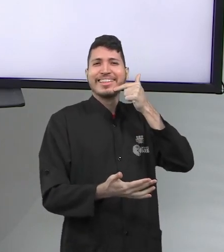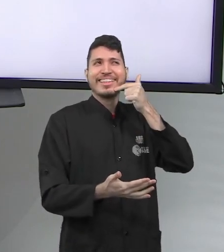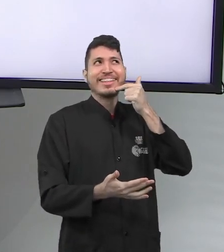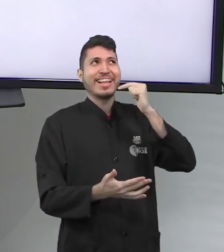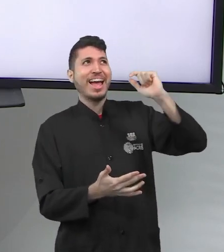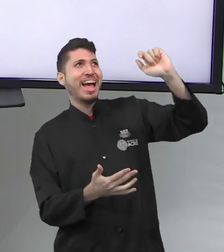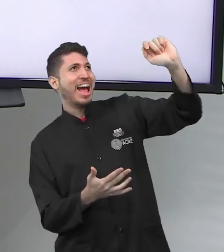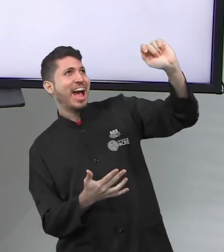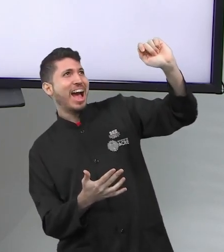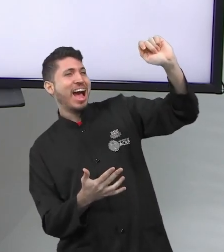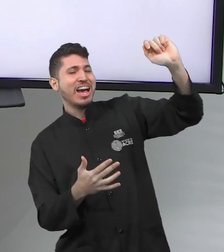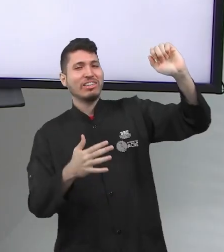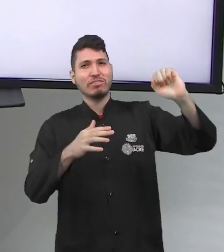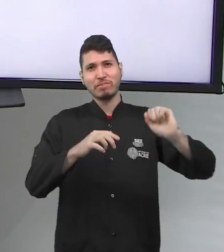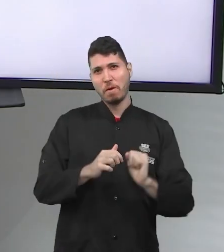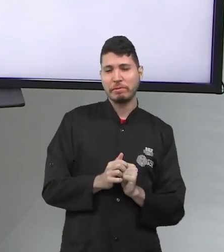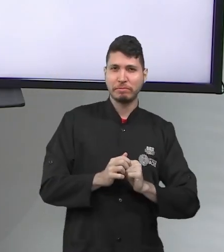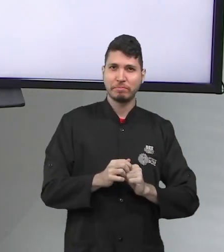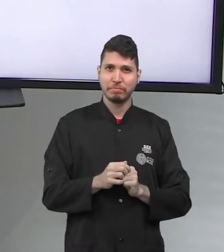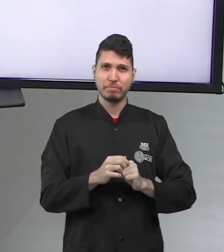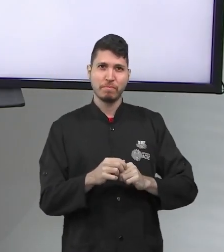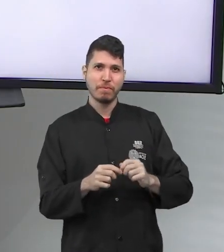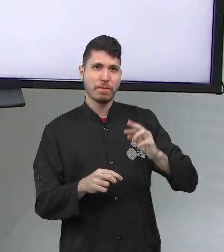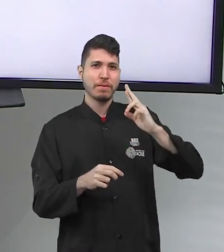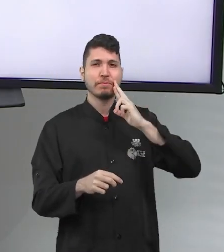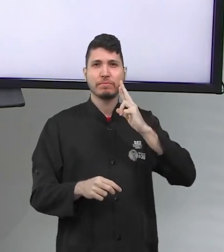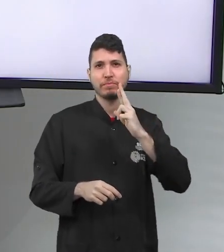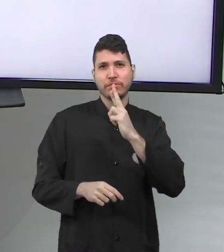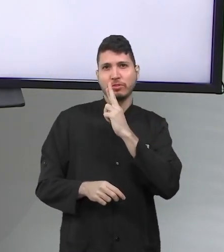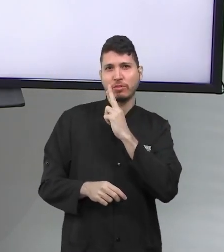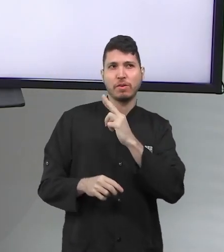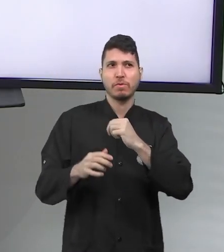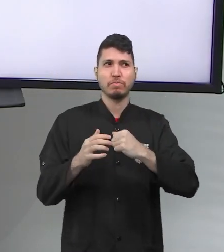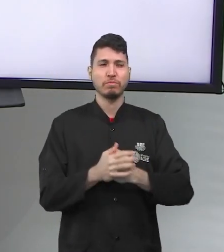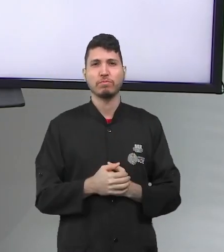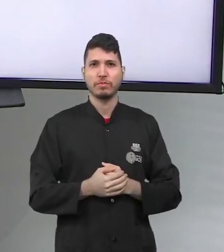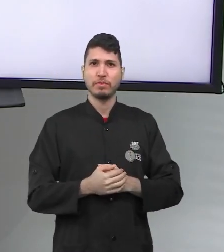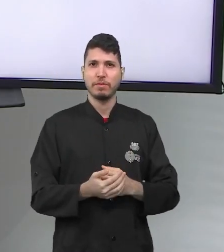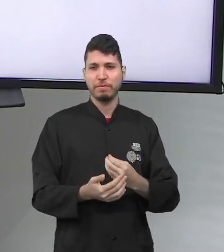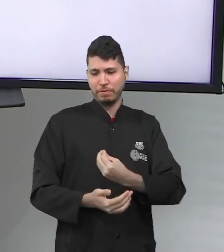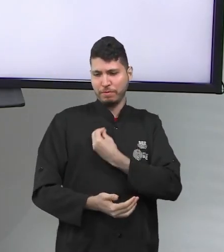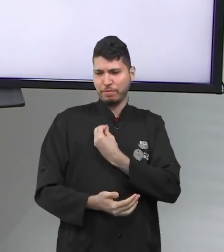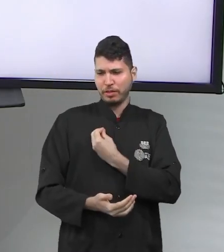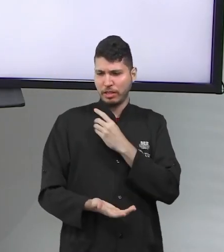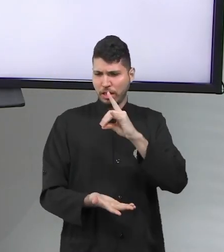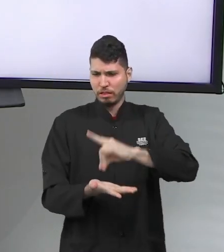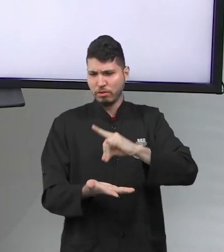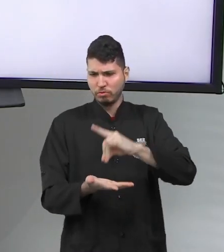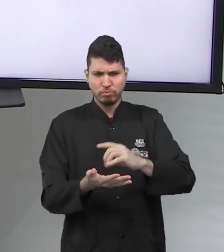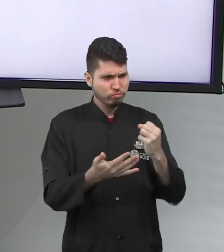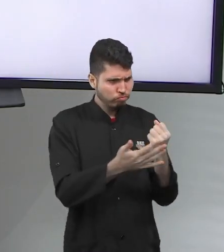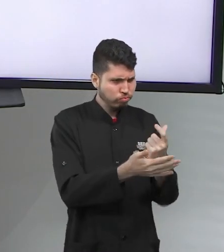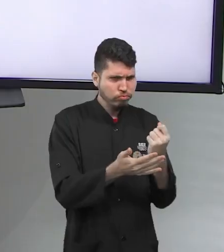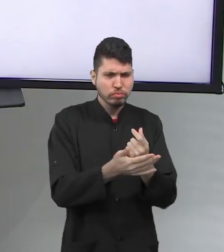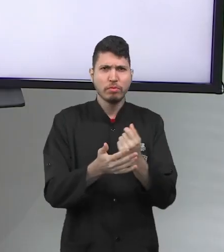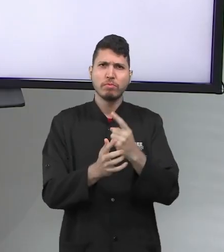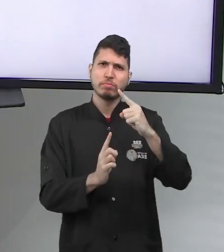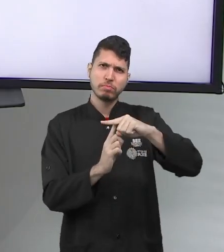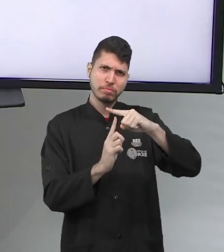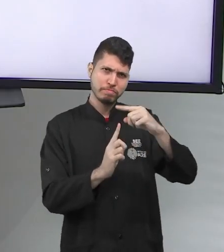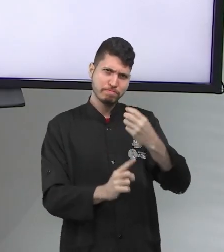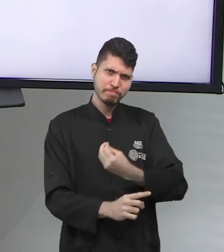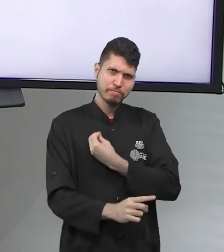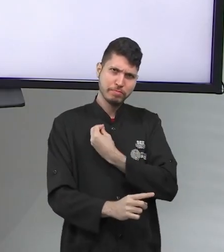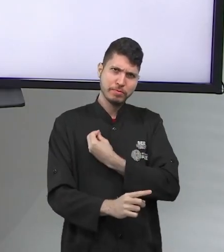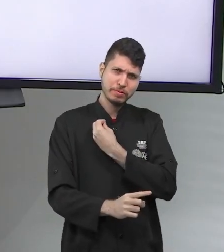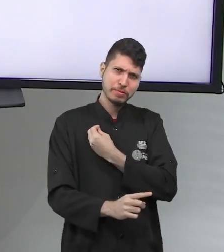em parques, em shows, vivendo situações de consumo, mostrando um estilo de vida que